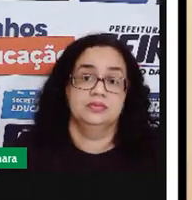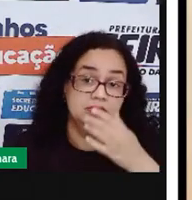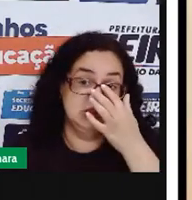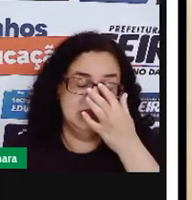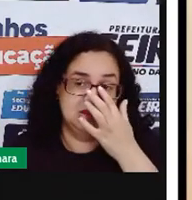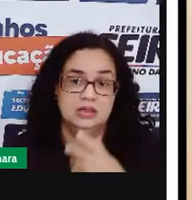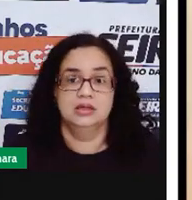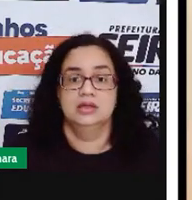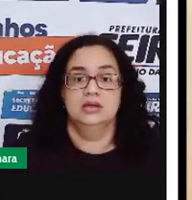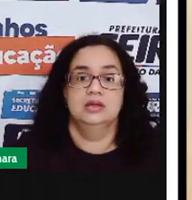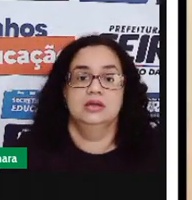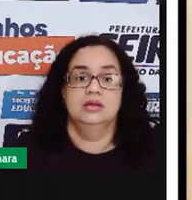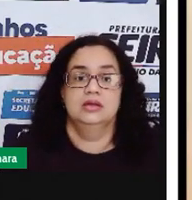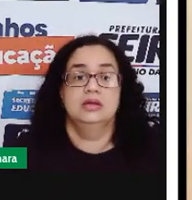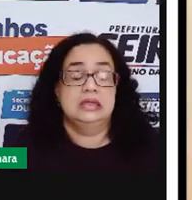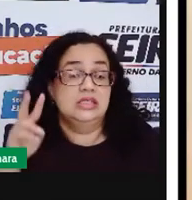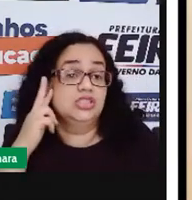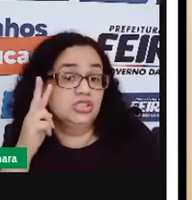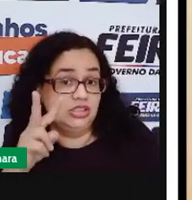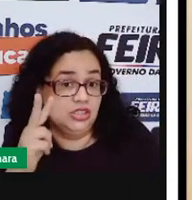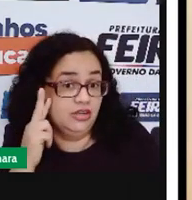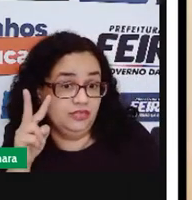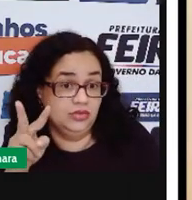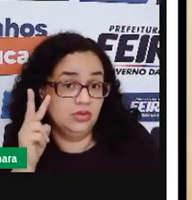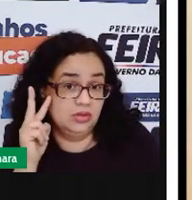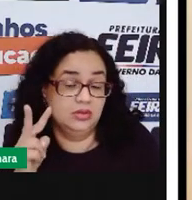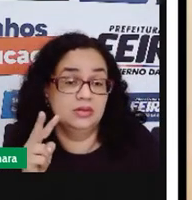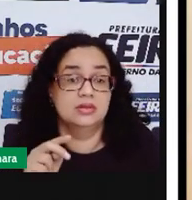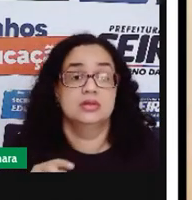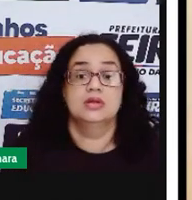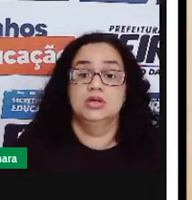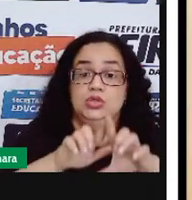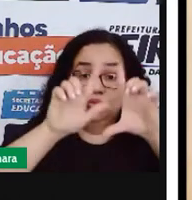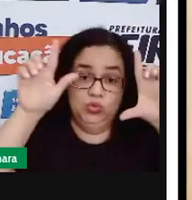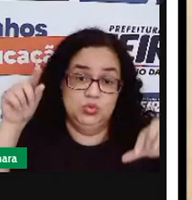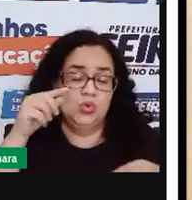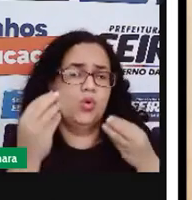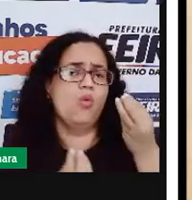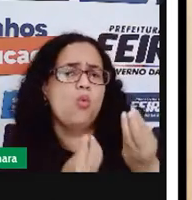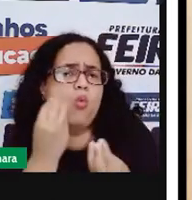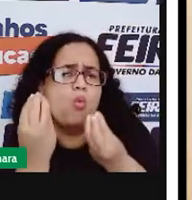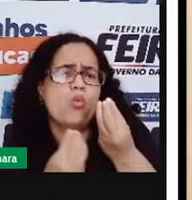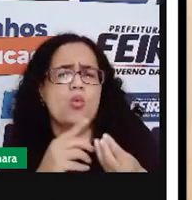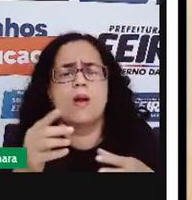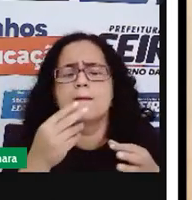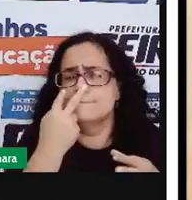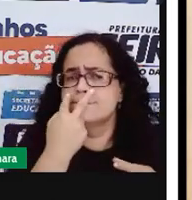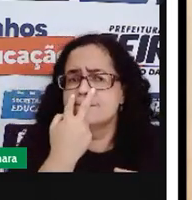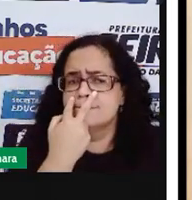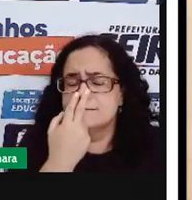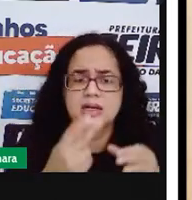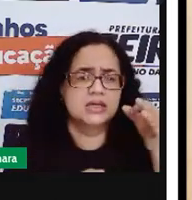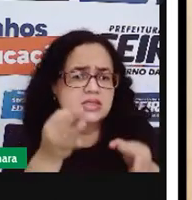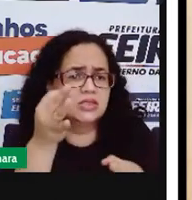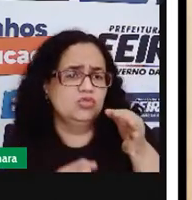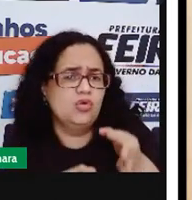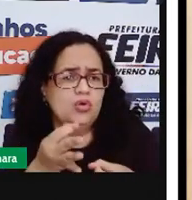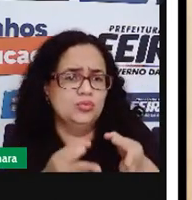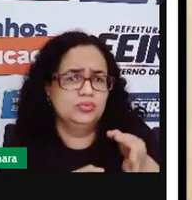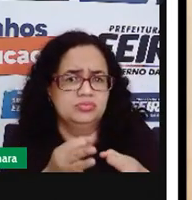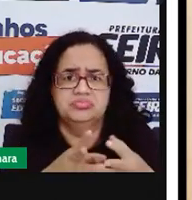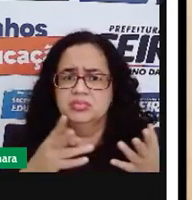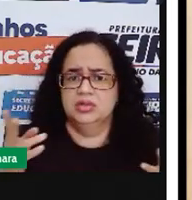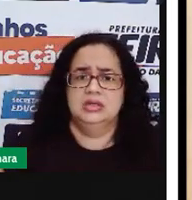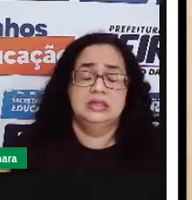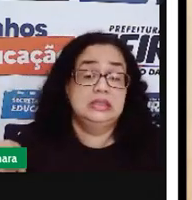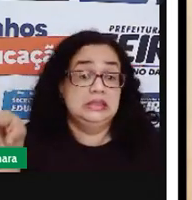Aqui nós vemos uma banca, como se fosse num juiz, né, lá no fórum, mas não